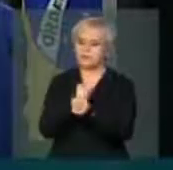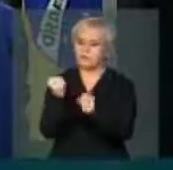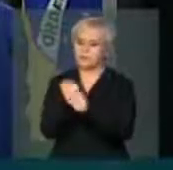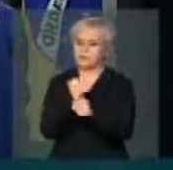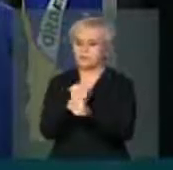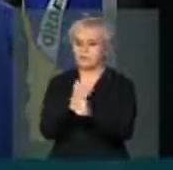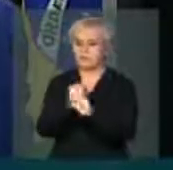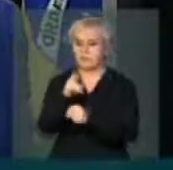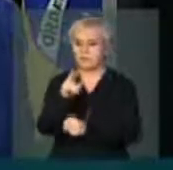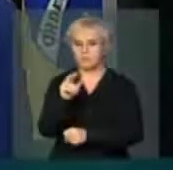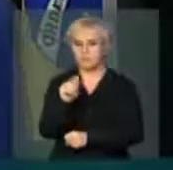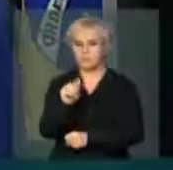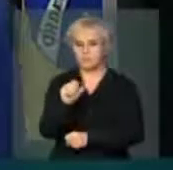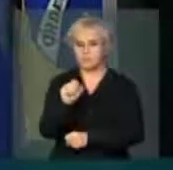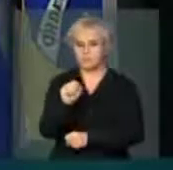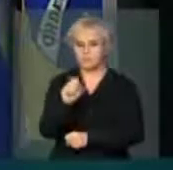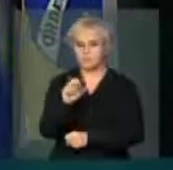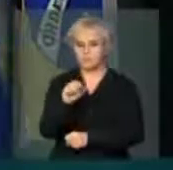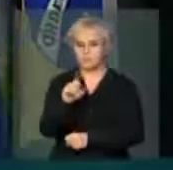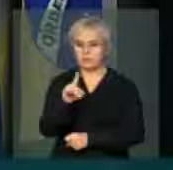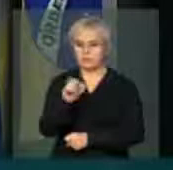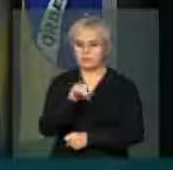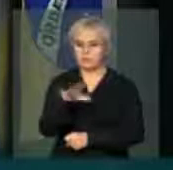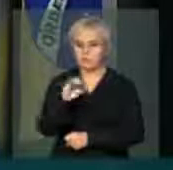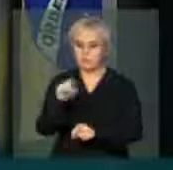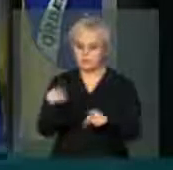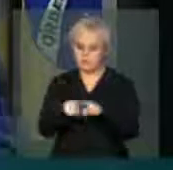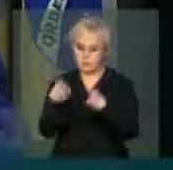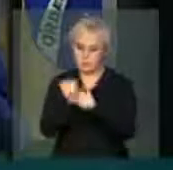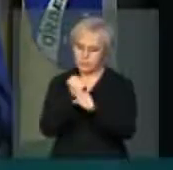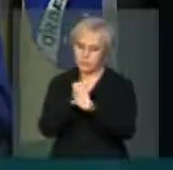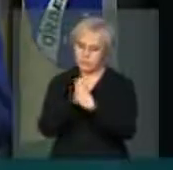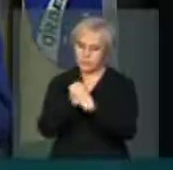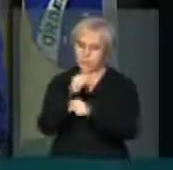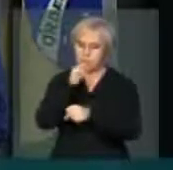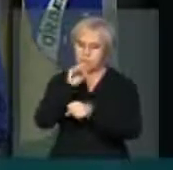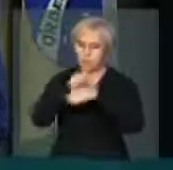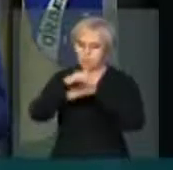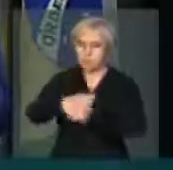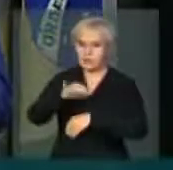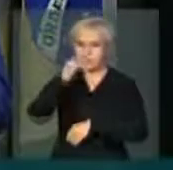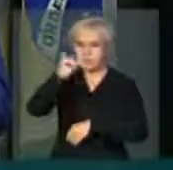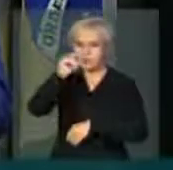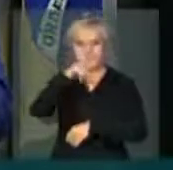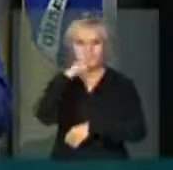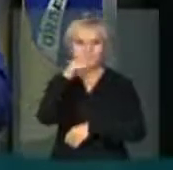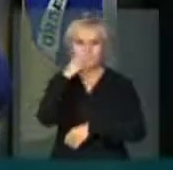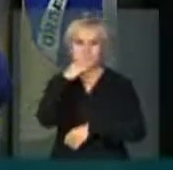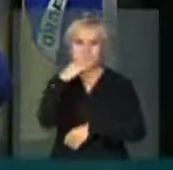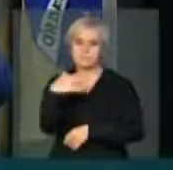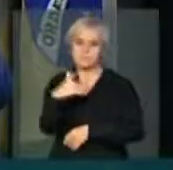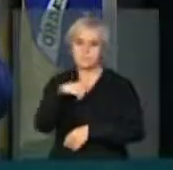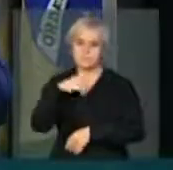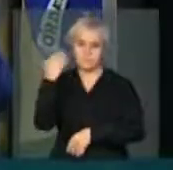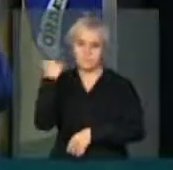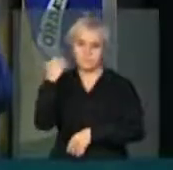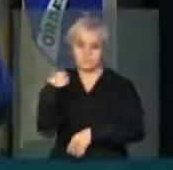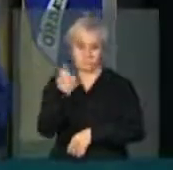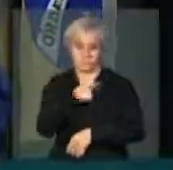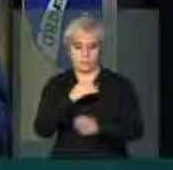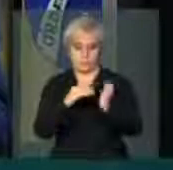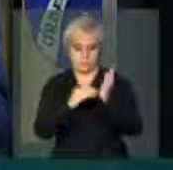gasoduto e de algumas hidrelétricas e nada. Com relação ao gasoduto, quando estava no Senado,